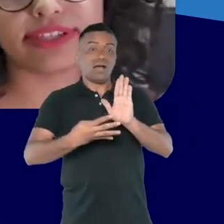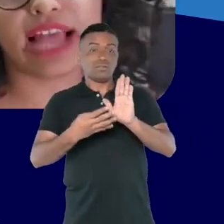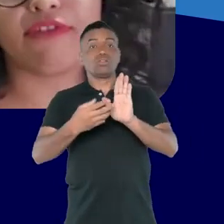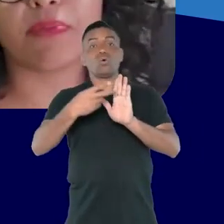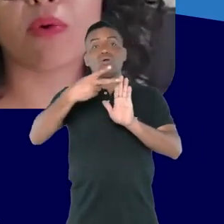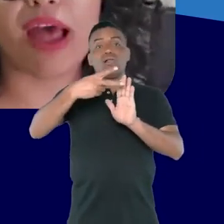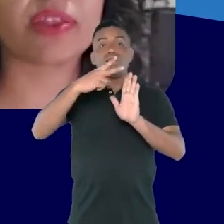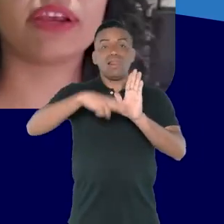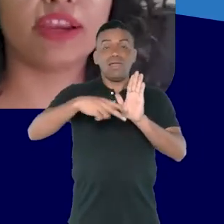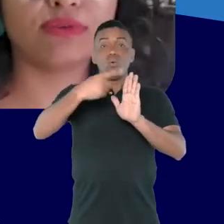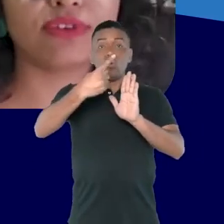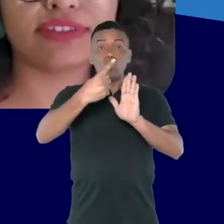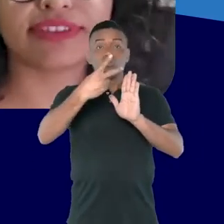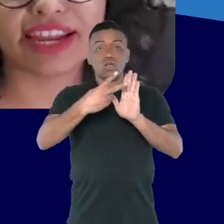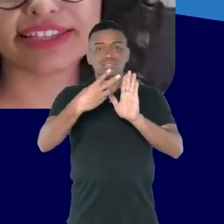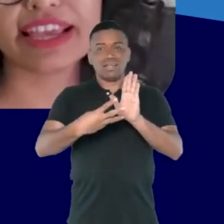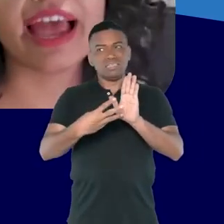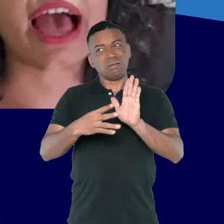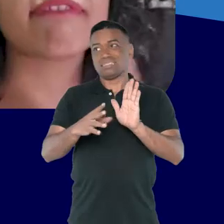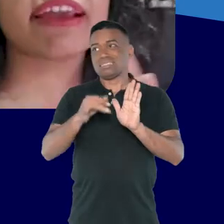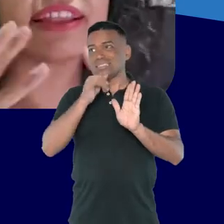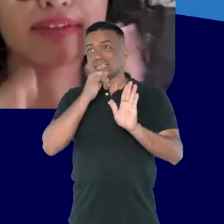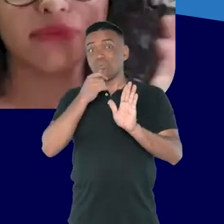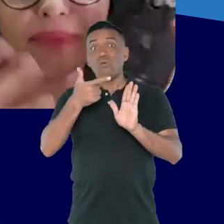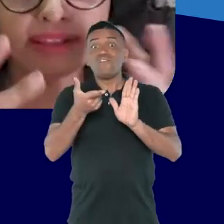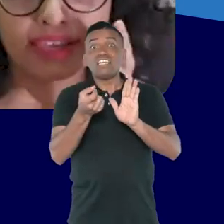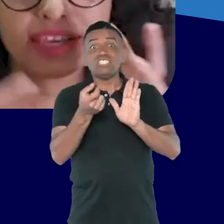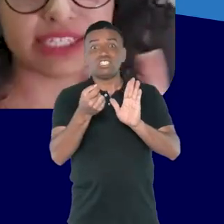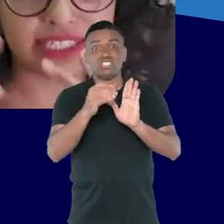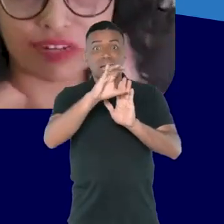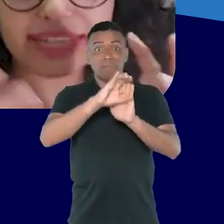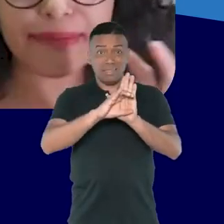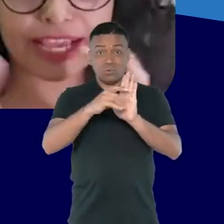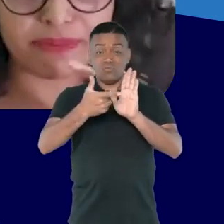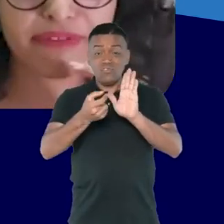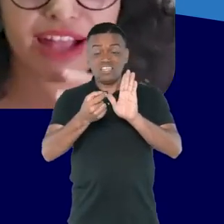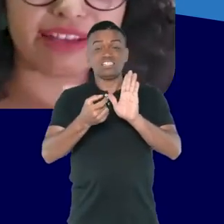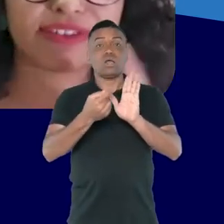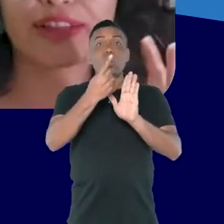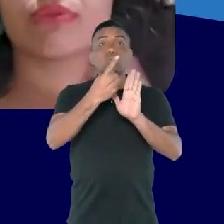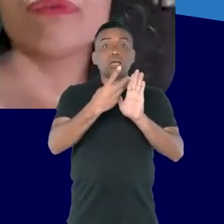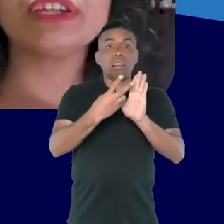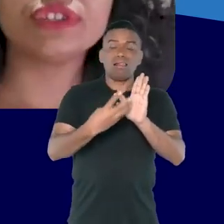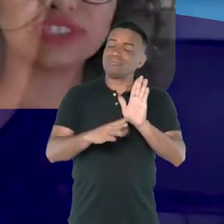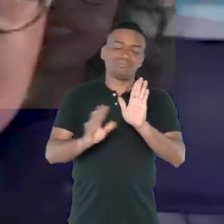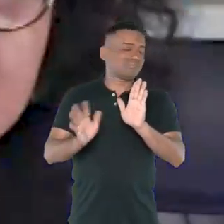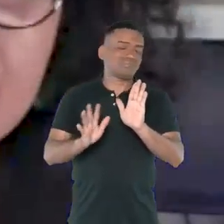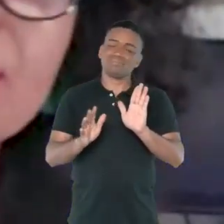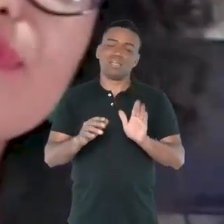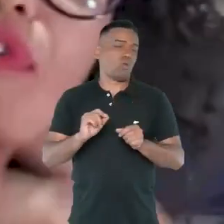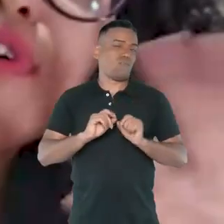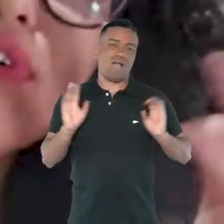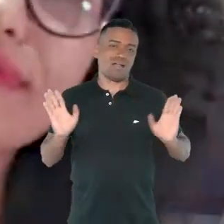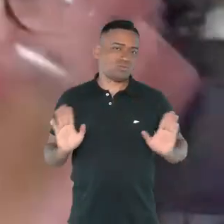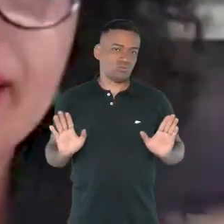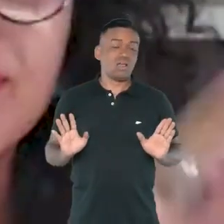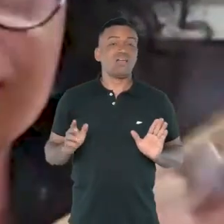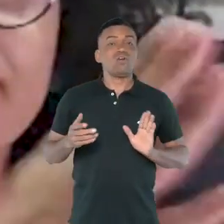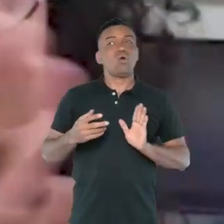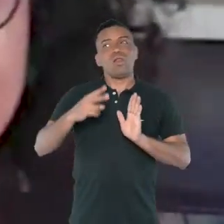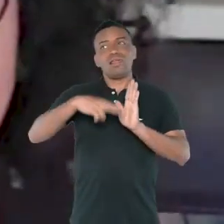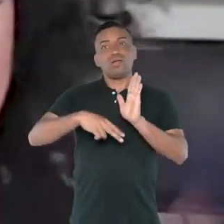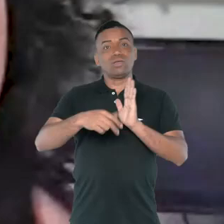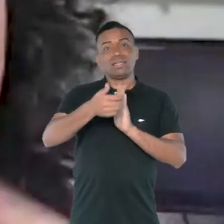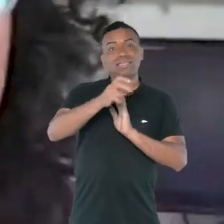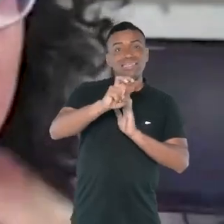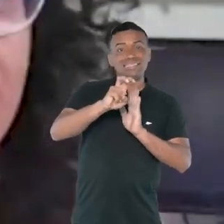1 e o 2. Aí eu vou pro 4, eu releio 1, 2 e o 3. Aí vai dando um momento que já não dá mais para ficar, sei lá, tô no 20. Eu não vou ler 1,